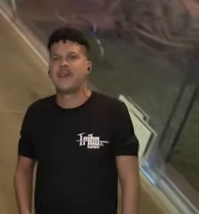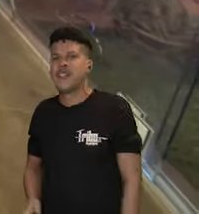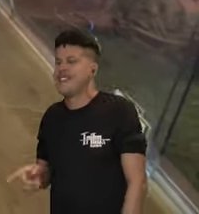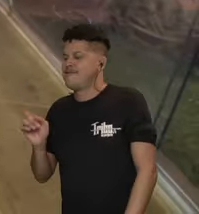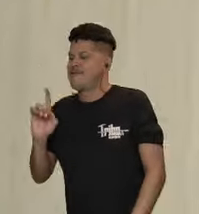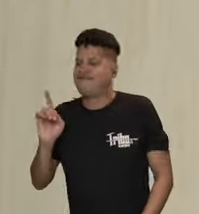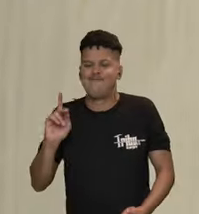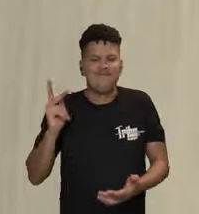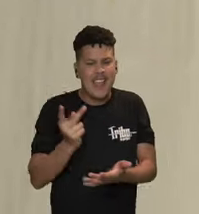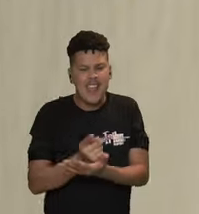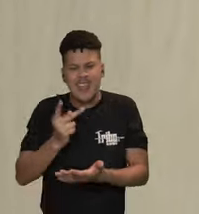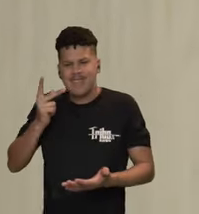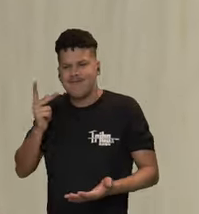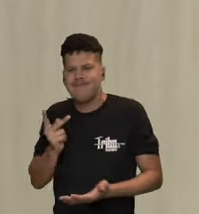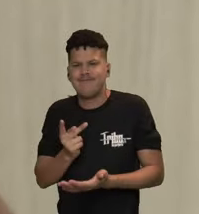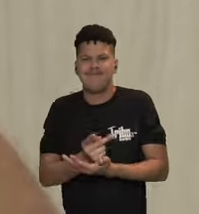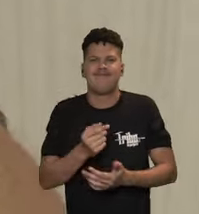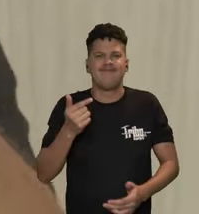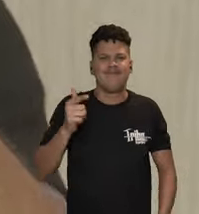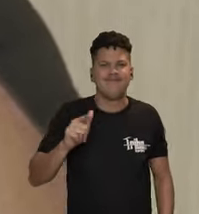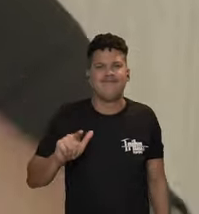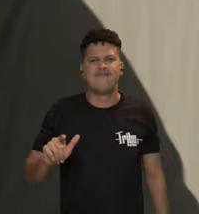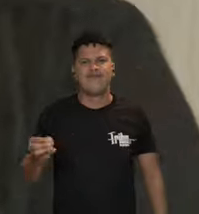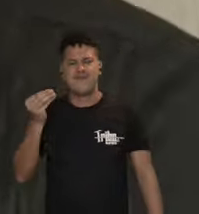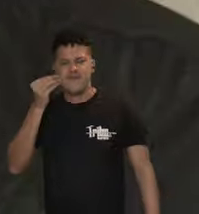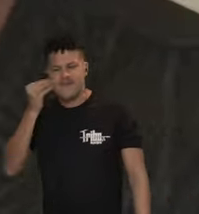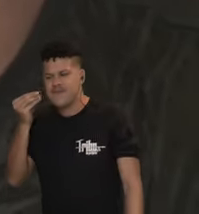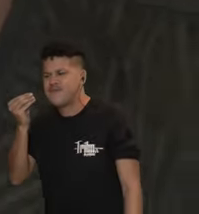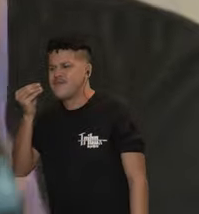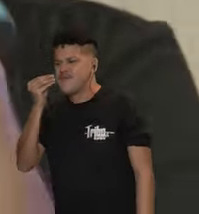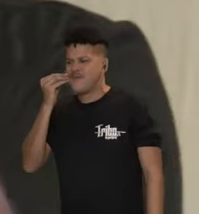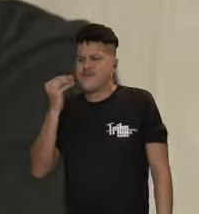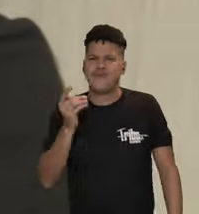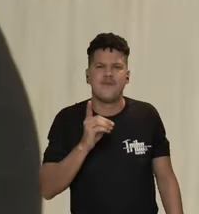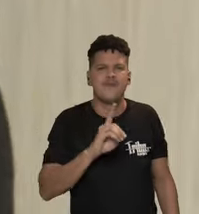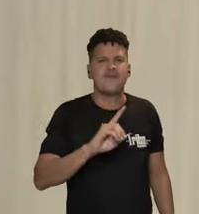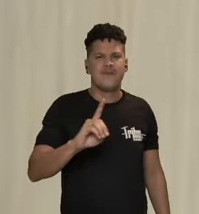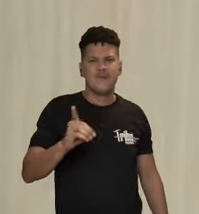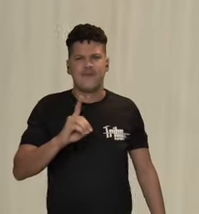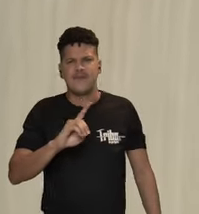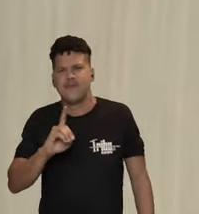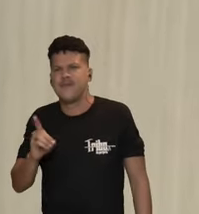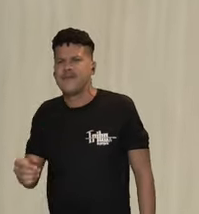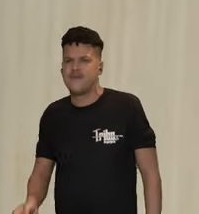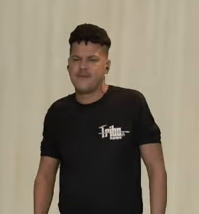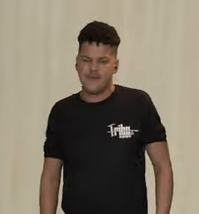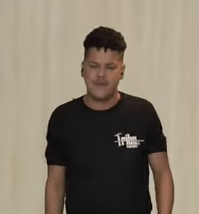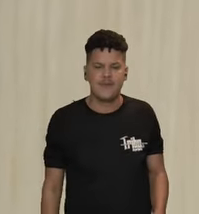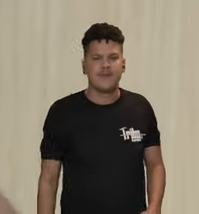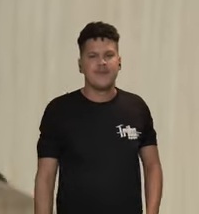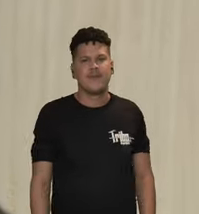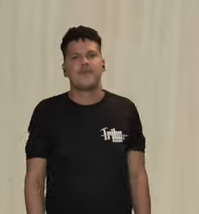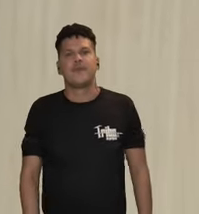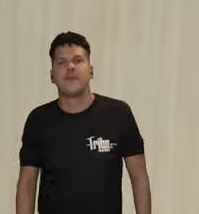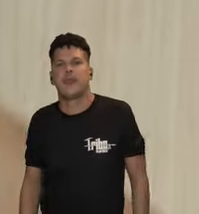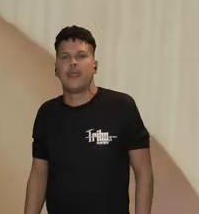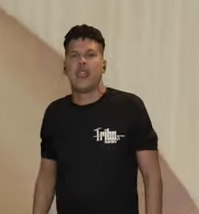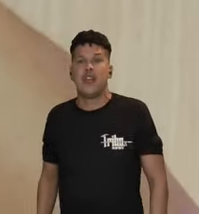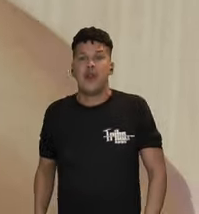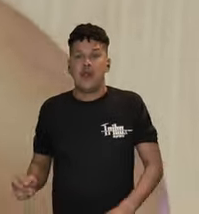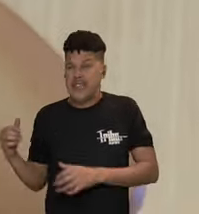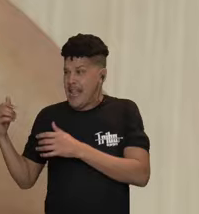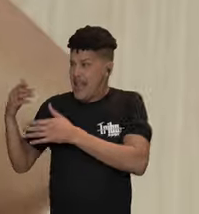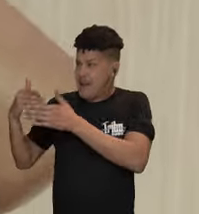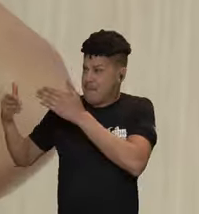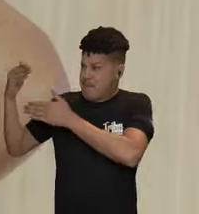final. Não vamos tentar mais, não vamos errar mais.